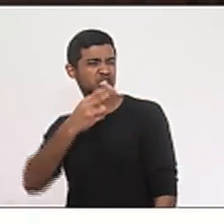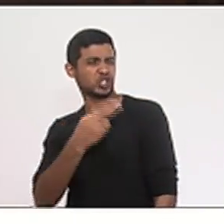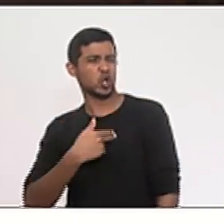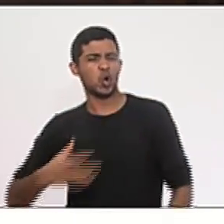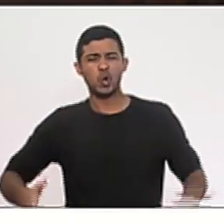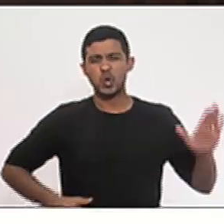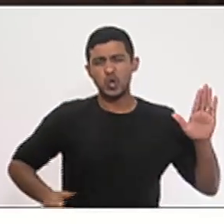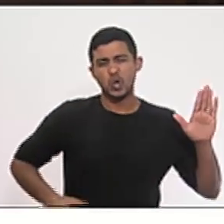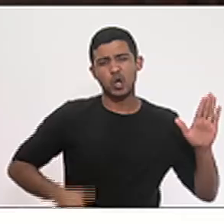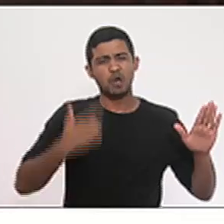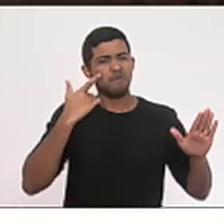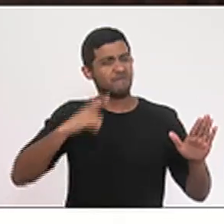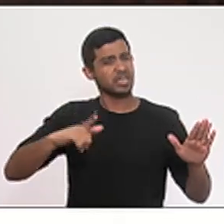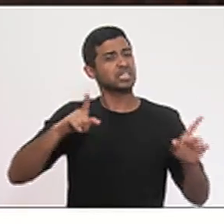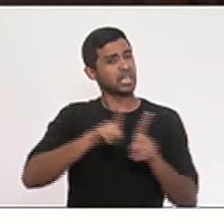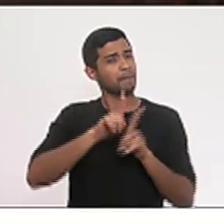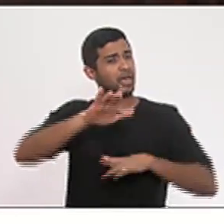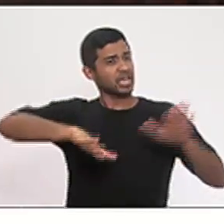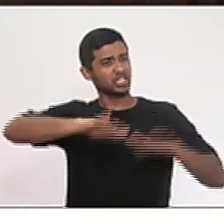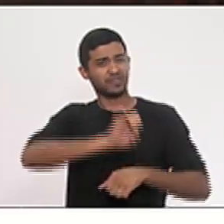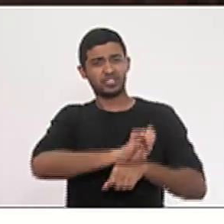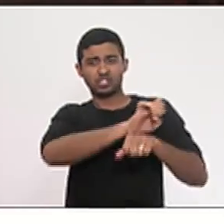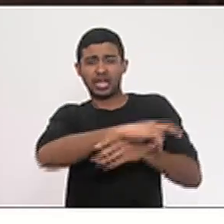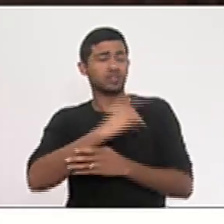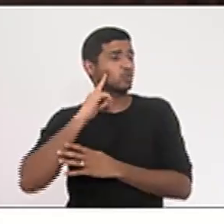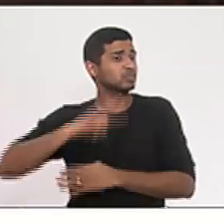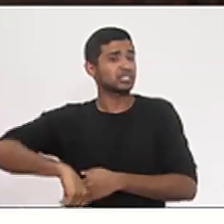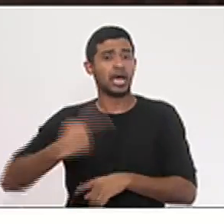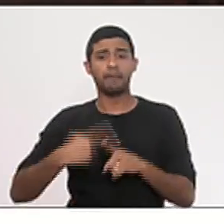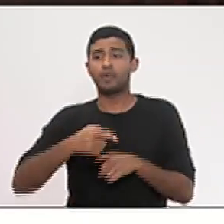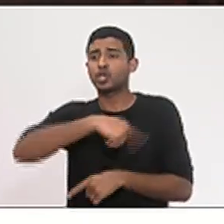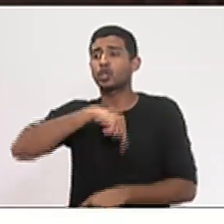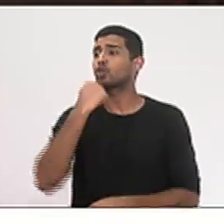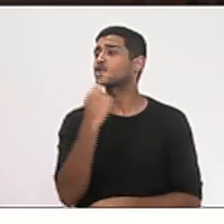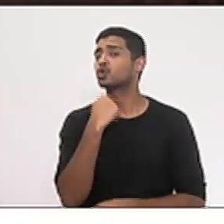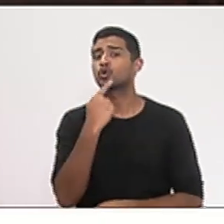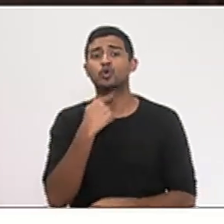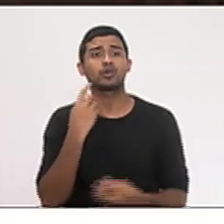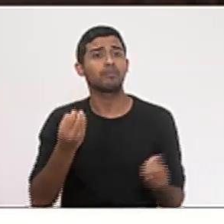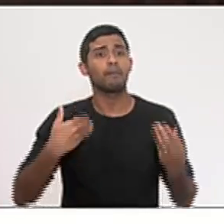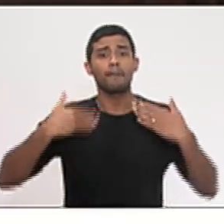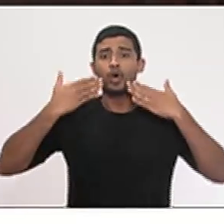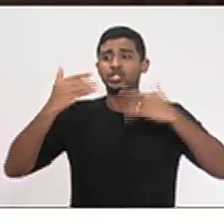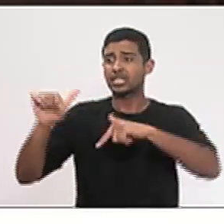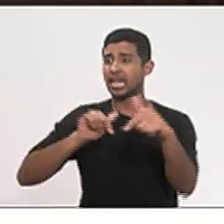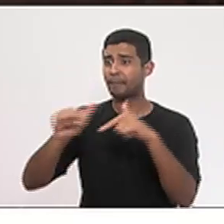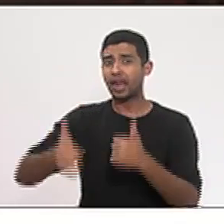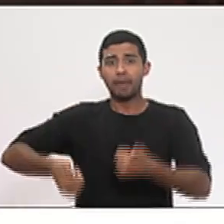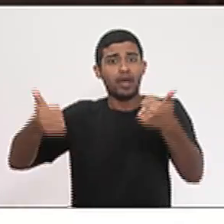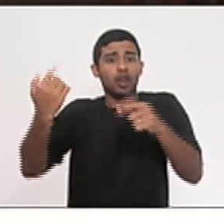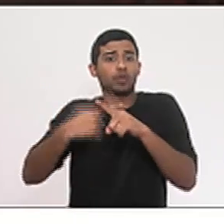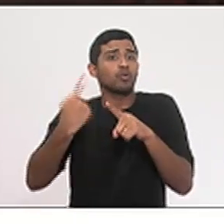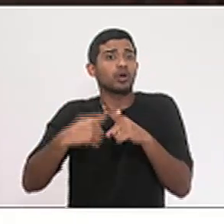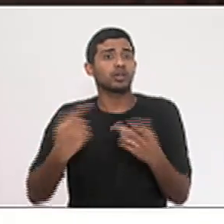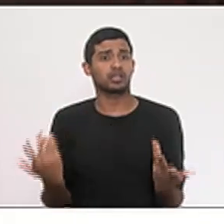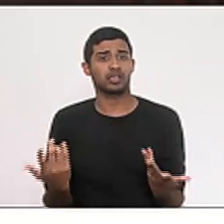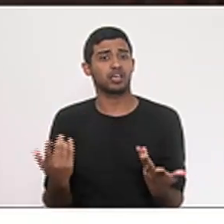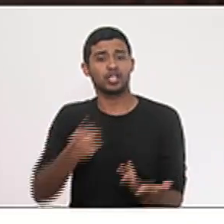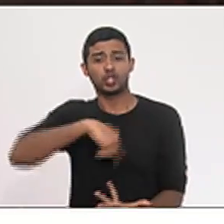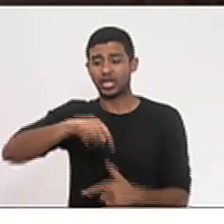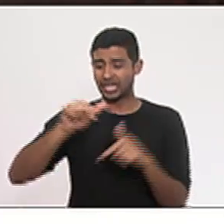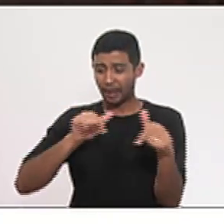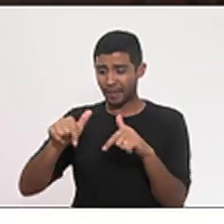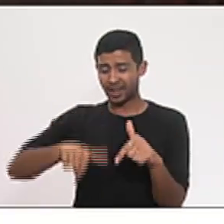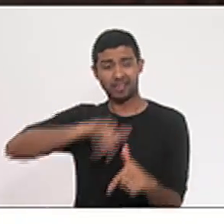às vezes até do próprio Estado por não entender por que a gente não consegue prestar um melhor serviço, porque nós não temos mais condições de